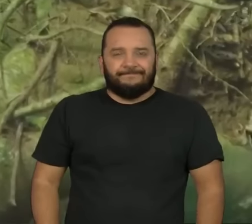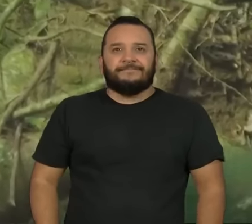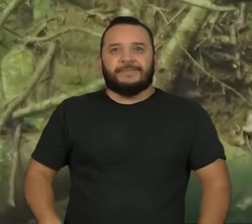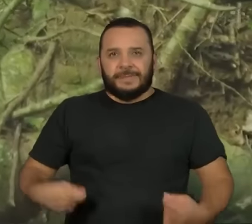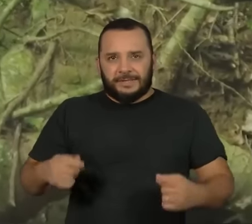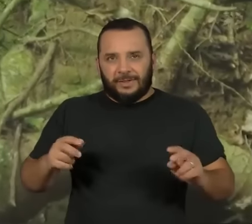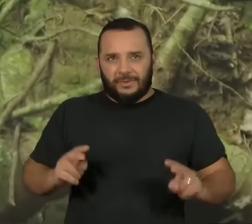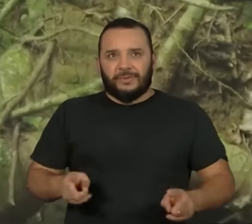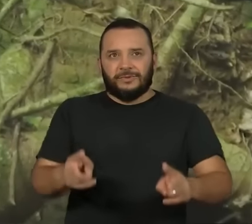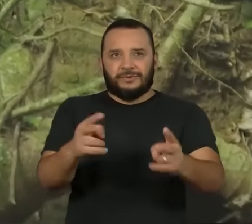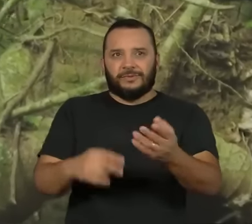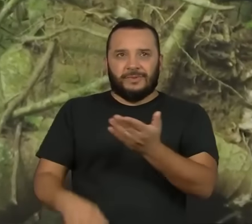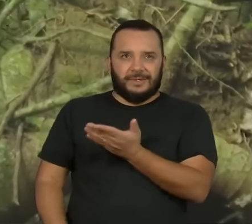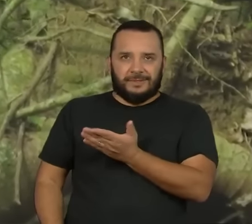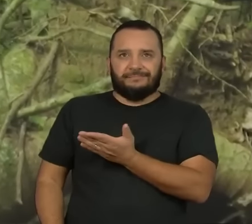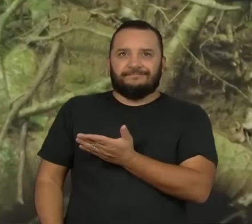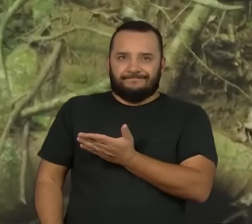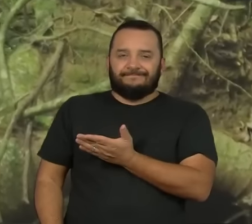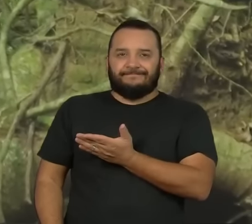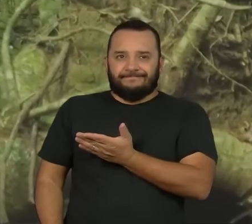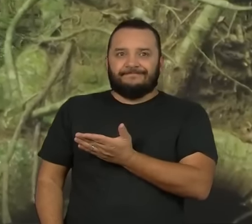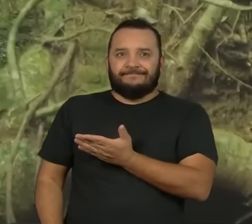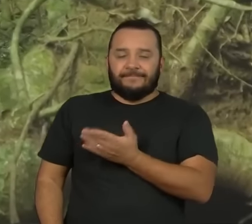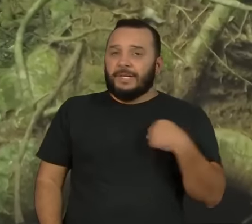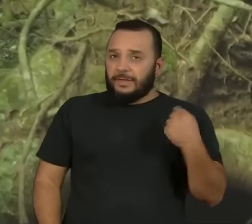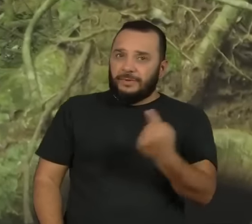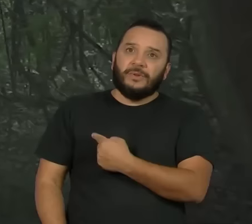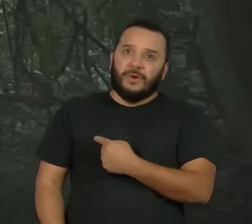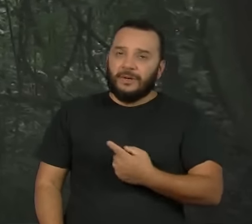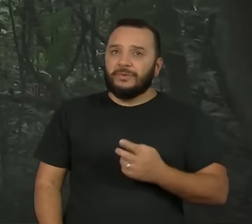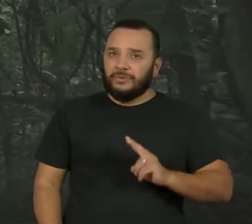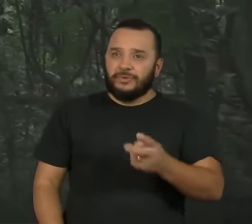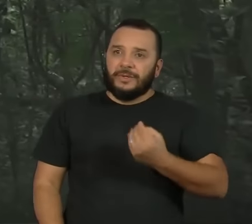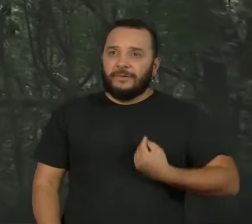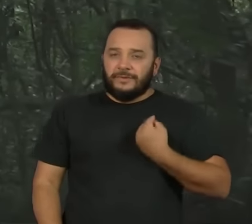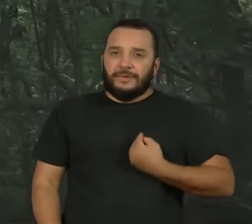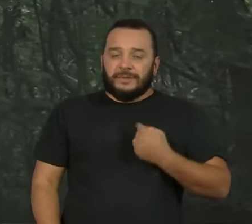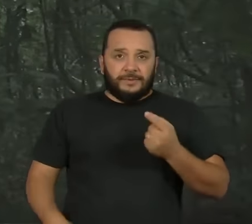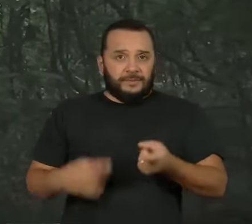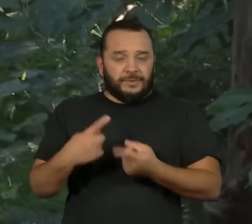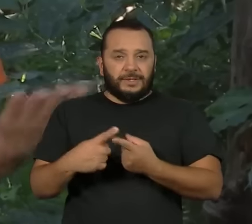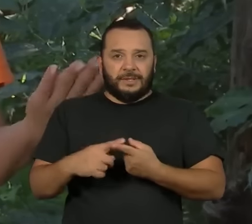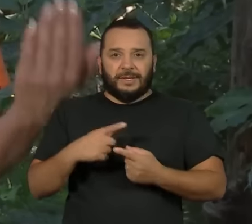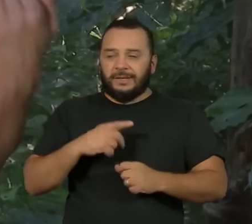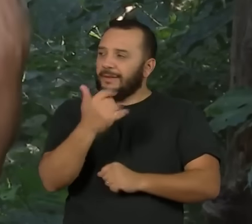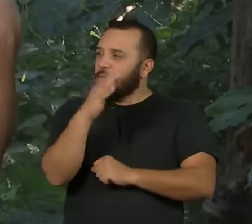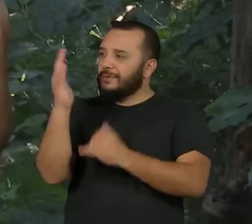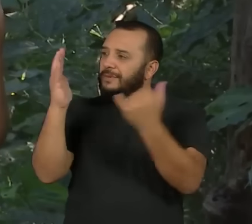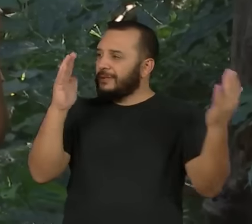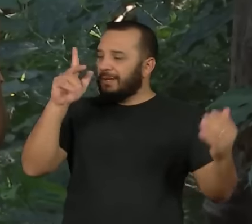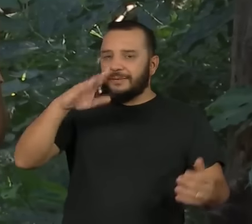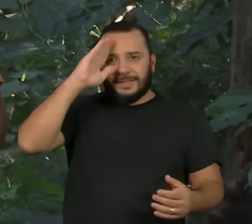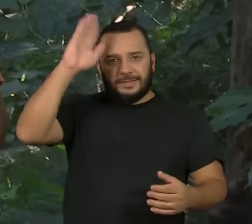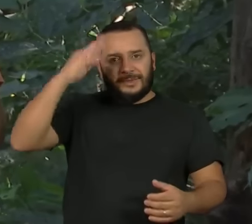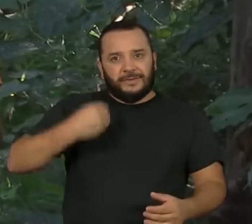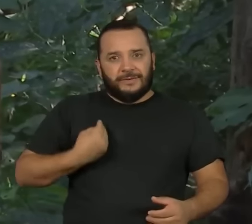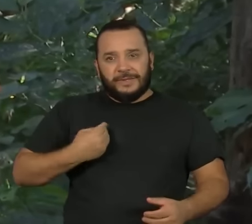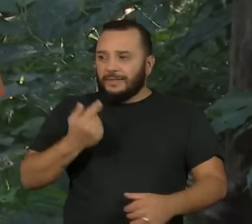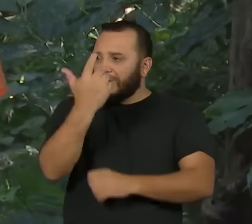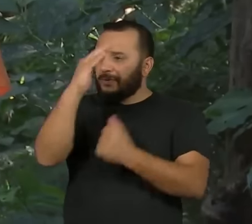continuar existindo, para a gente existir. Porque a natureza é o alicerce da vida. Ela sobrevive sem a gente,